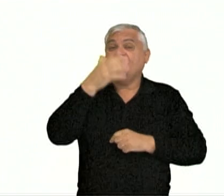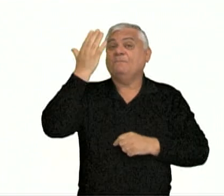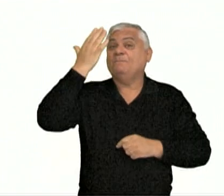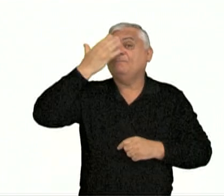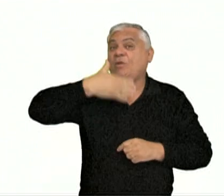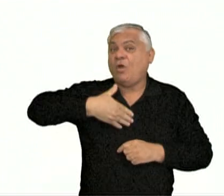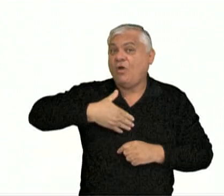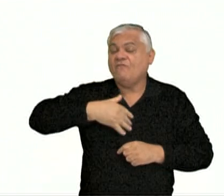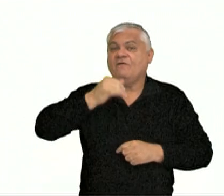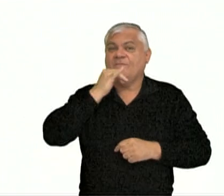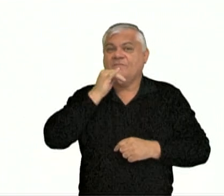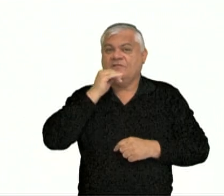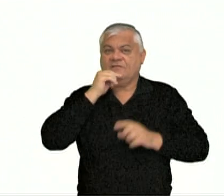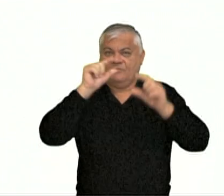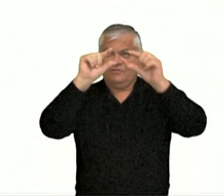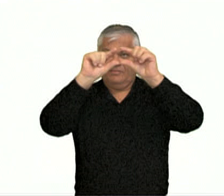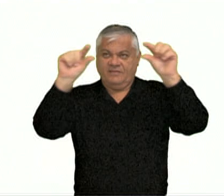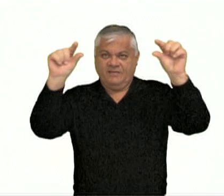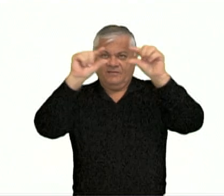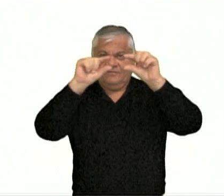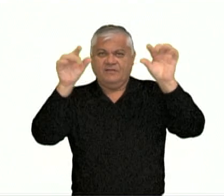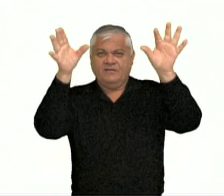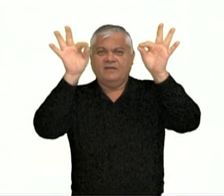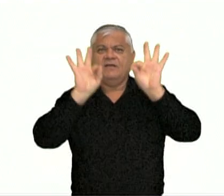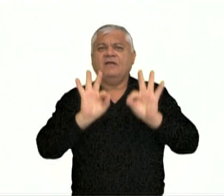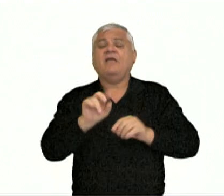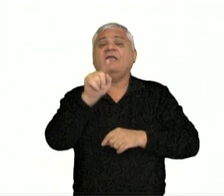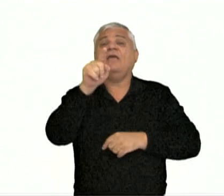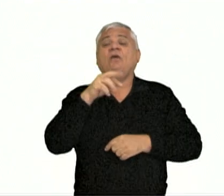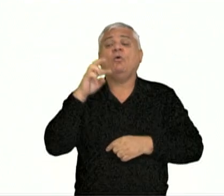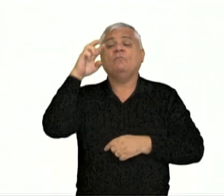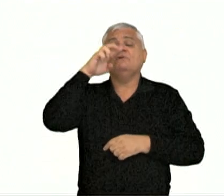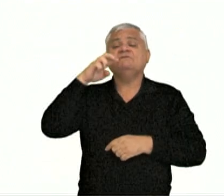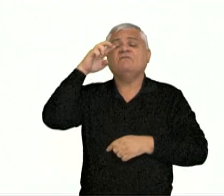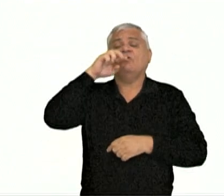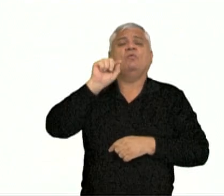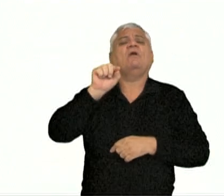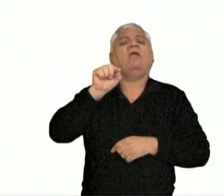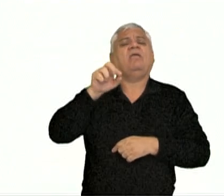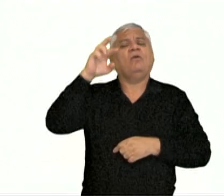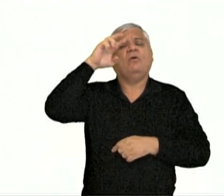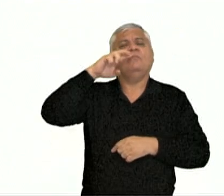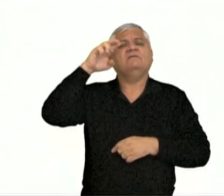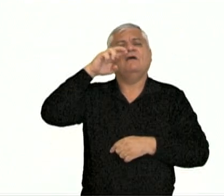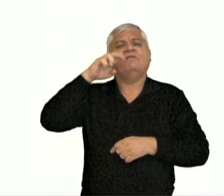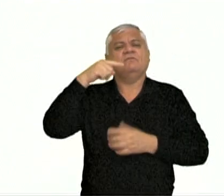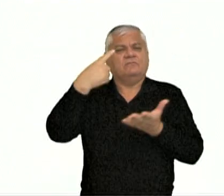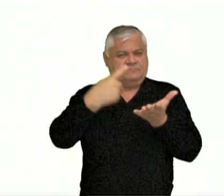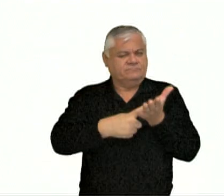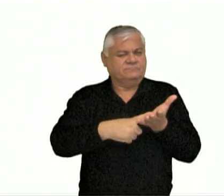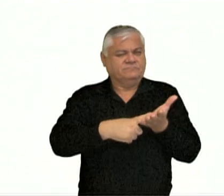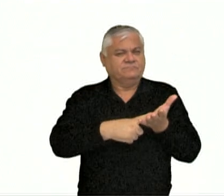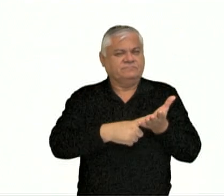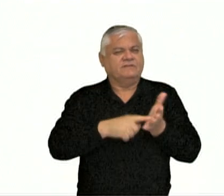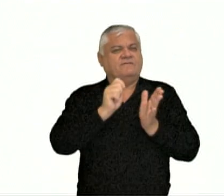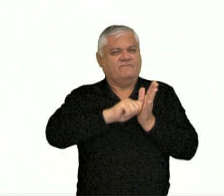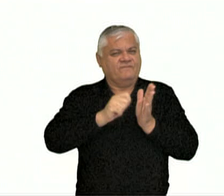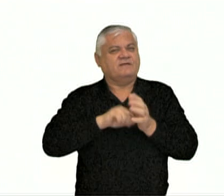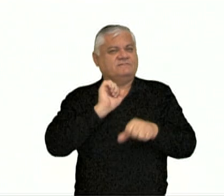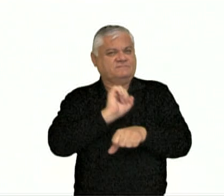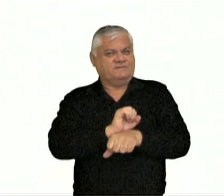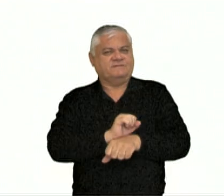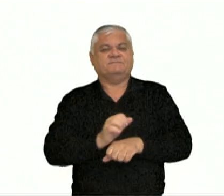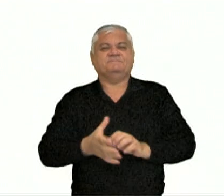com passagens do texto quem é o observador. Combinado? Faz aí que eu te aguardo aqui.